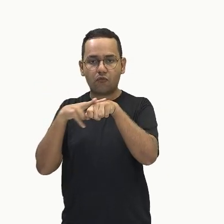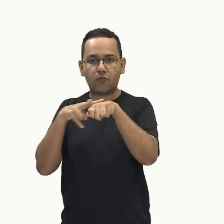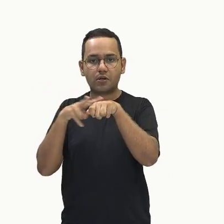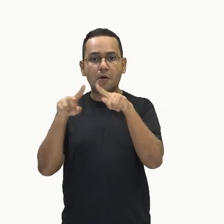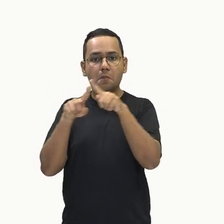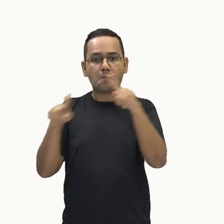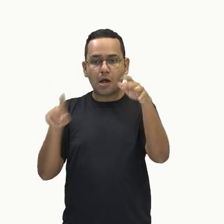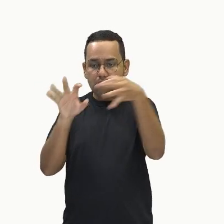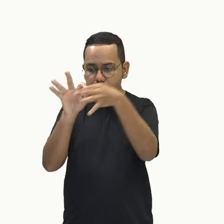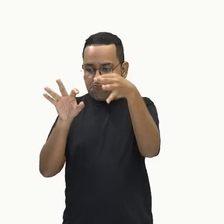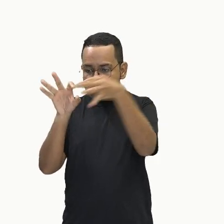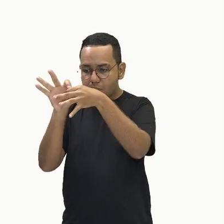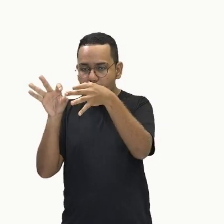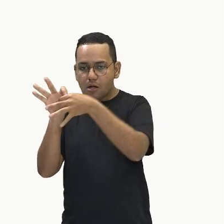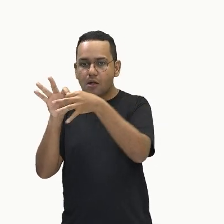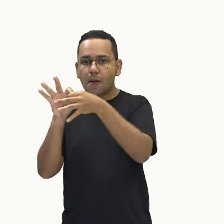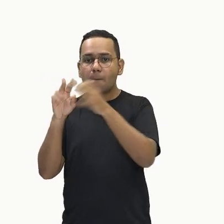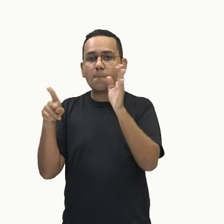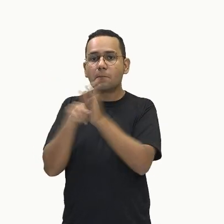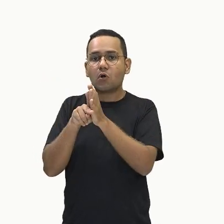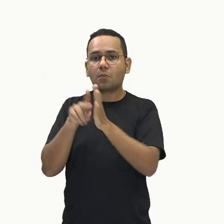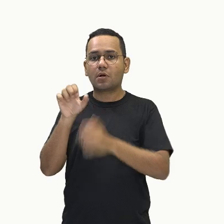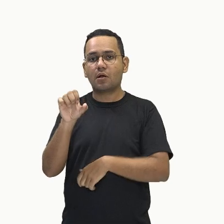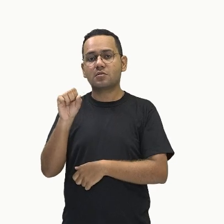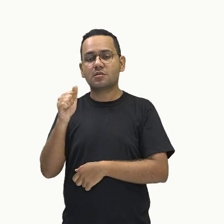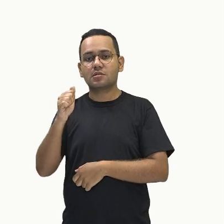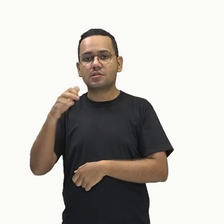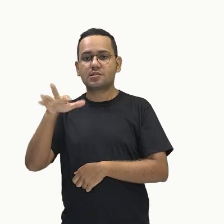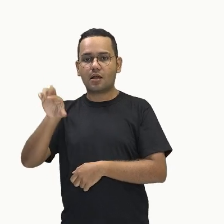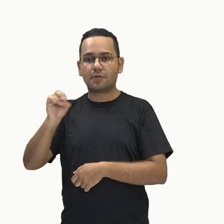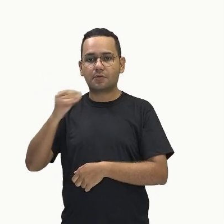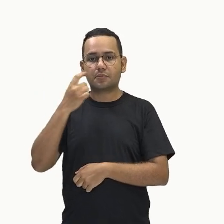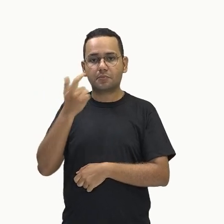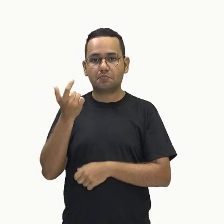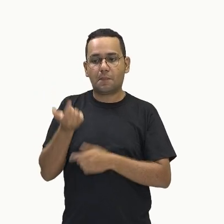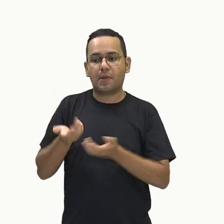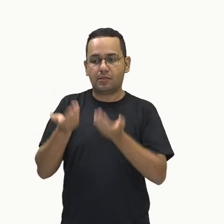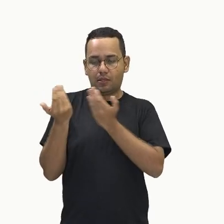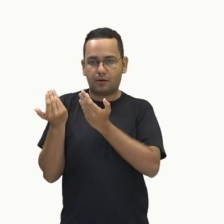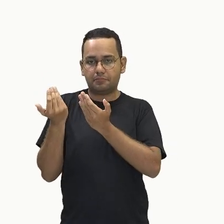firmemente ligados ao sacro, aqui atrás,